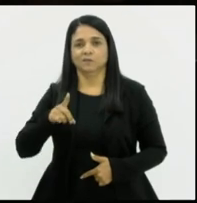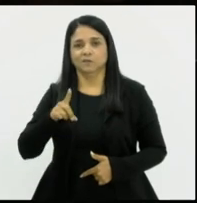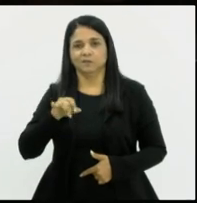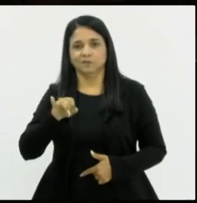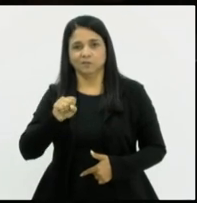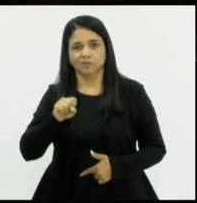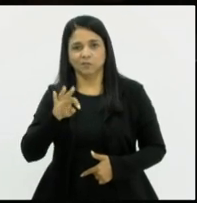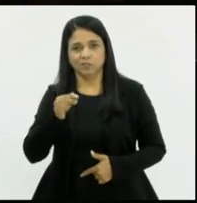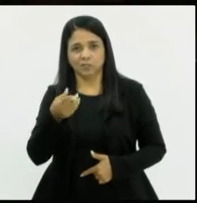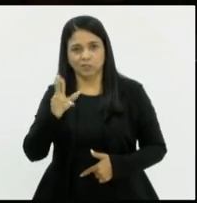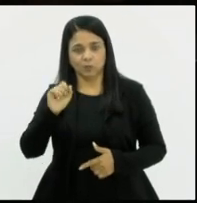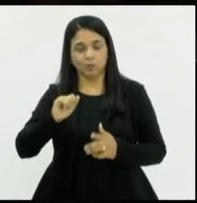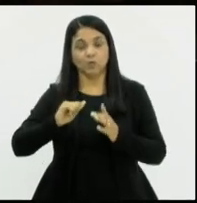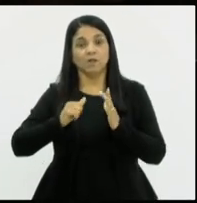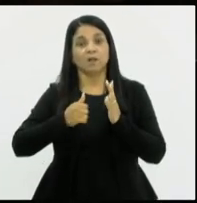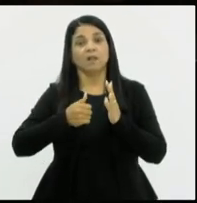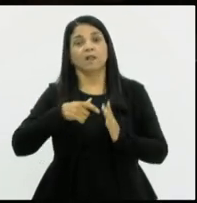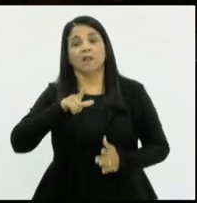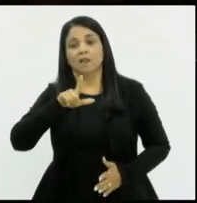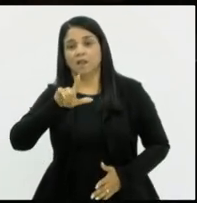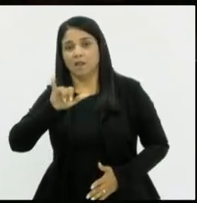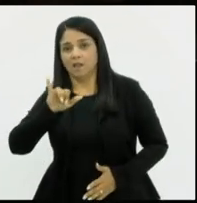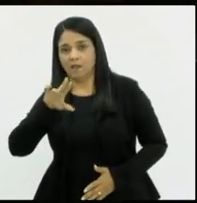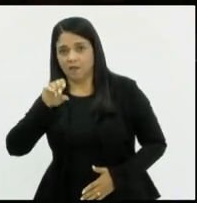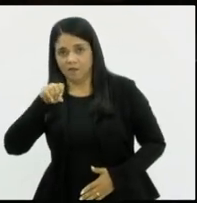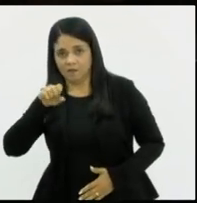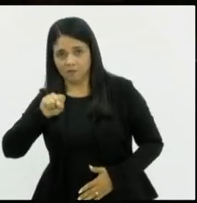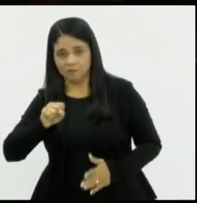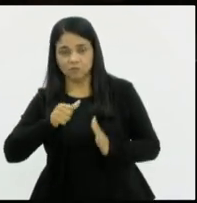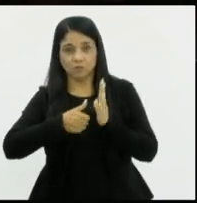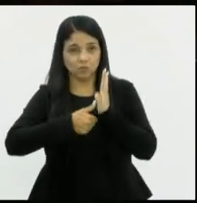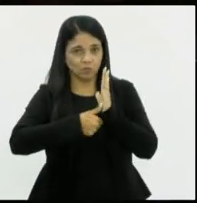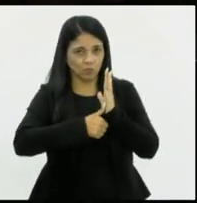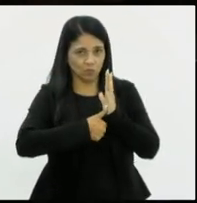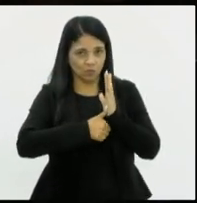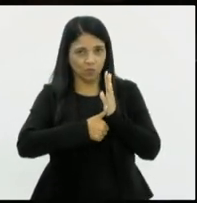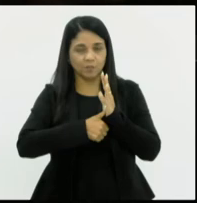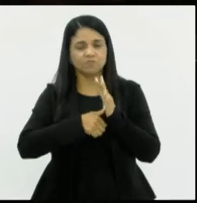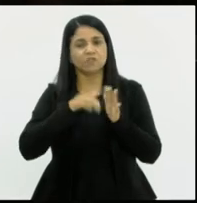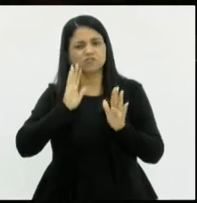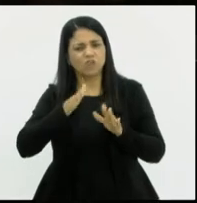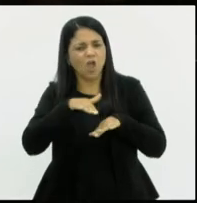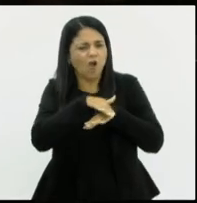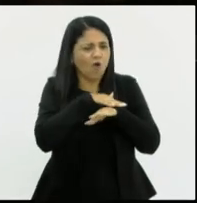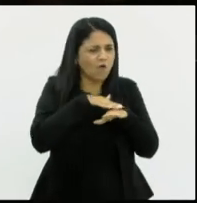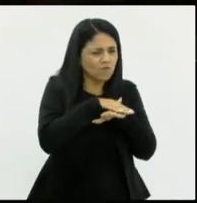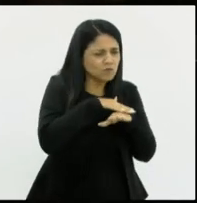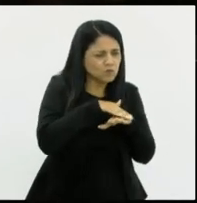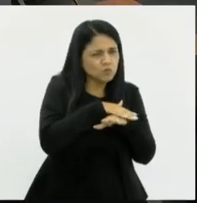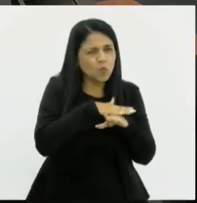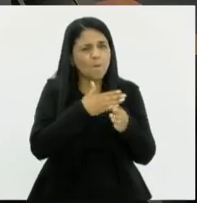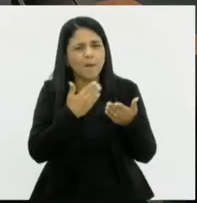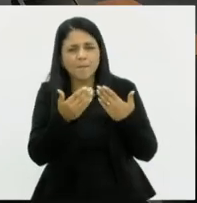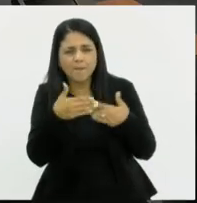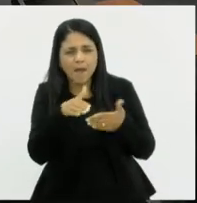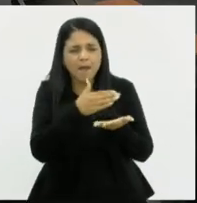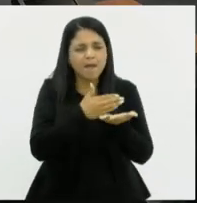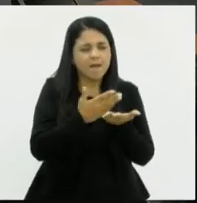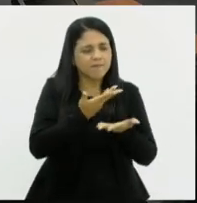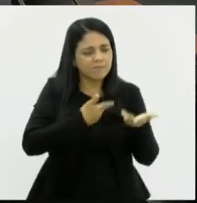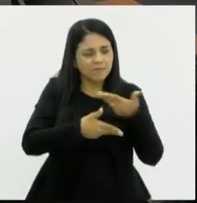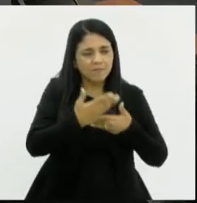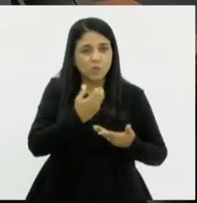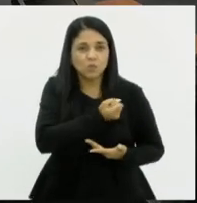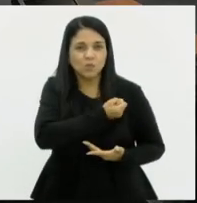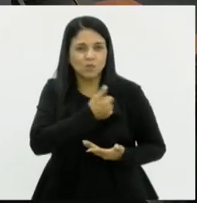Lions Club, projetos sociais também, que a gente já até fez uma... A gente conversou um pouquinho logo no início, já trocamos o telefone e me